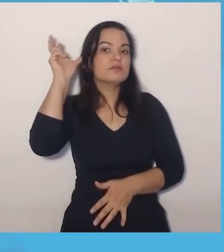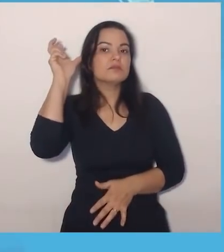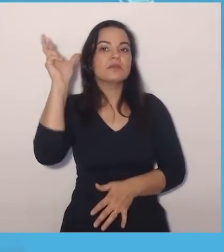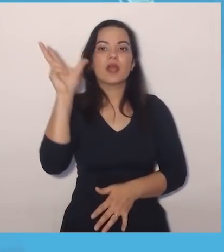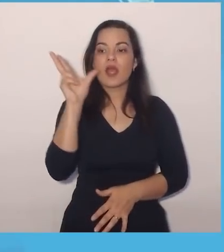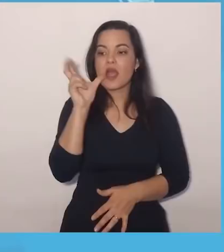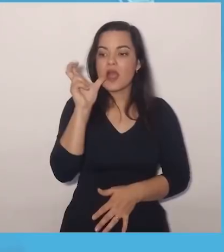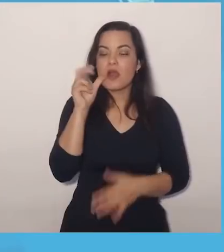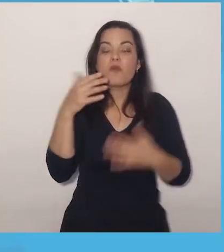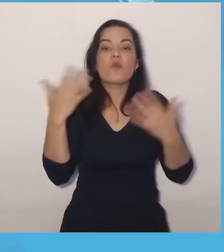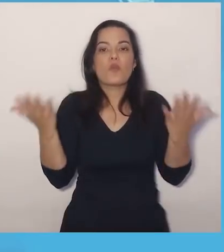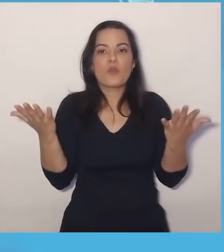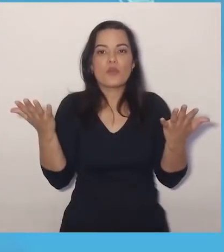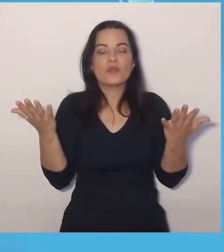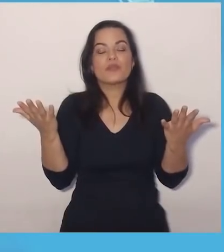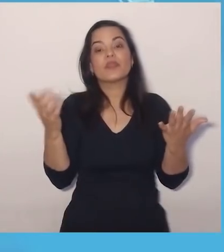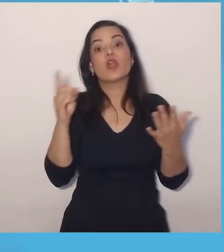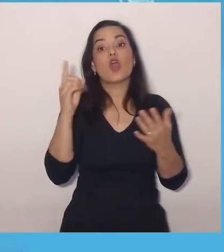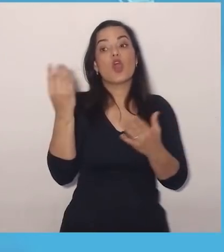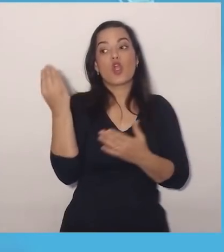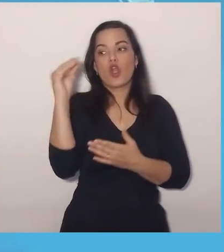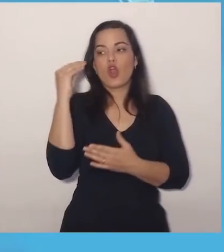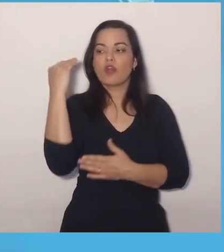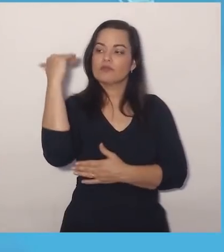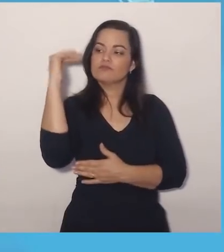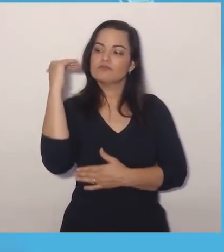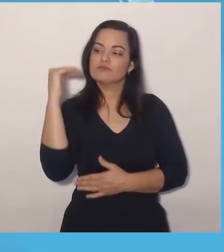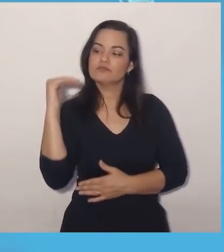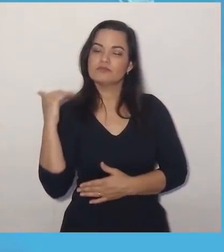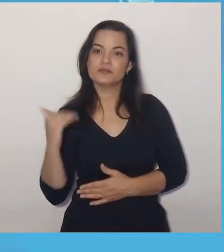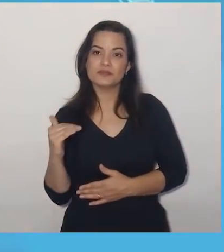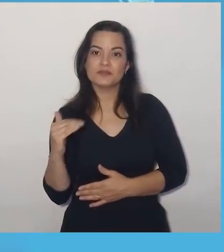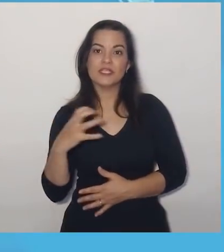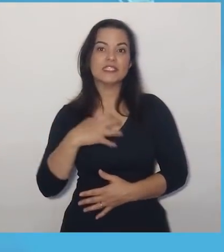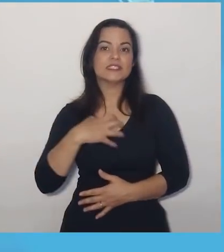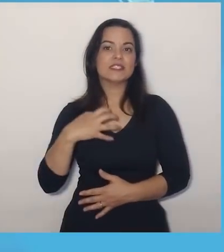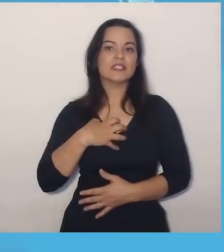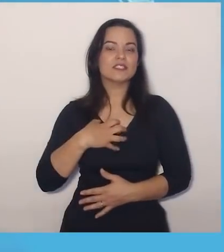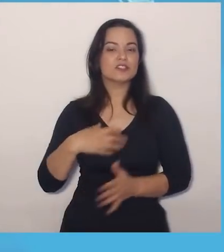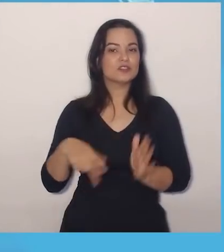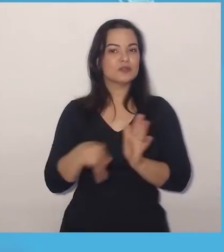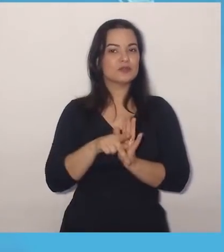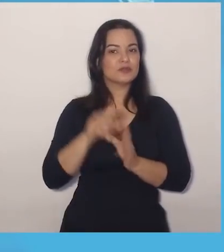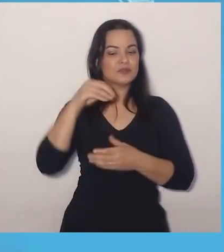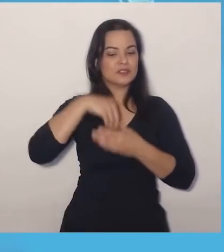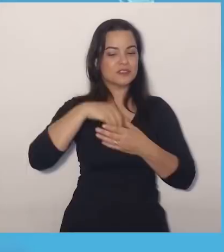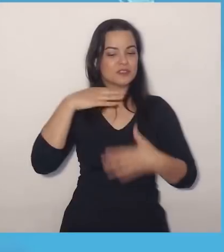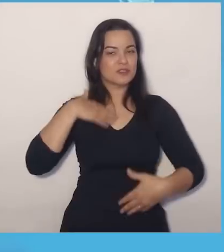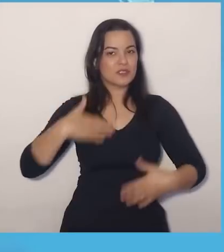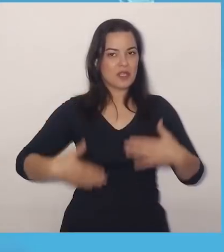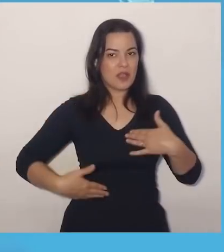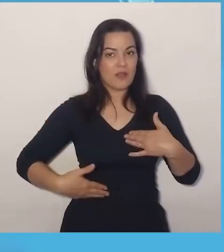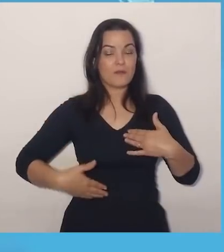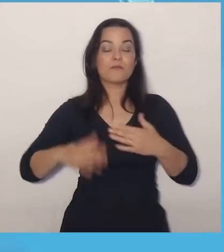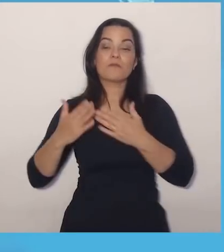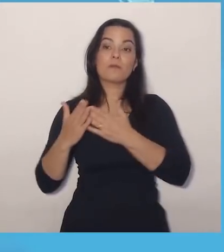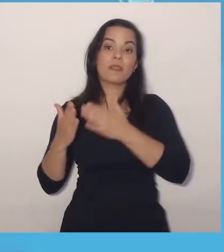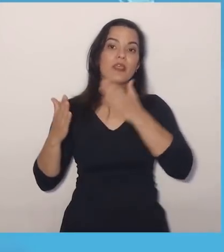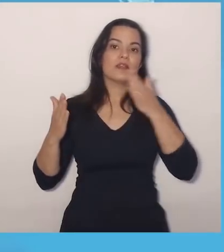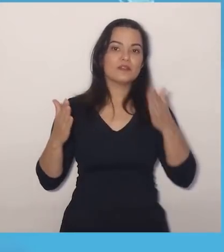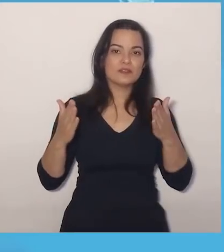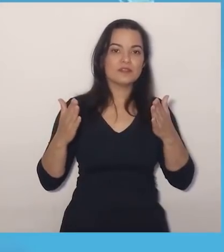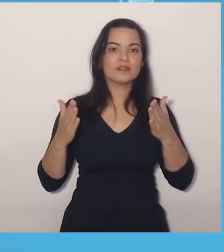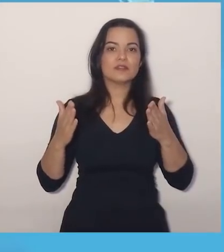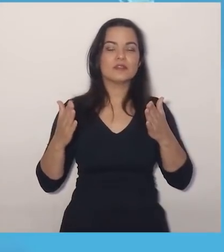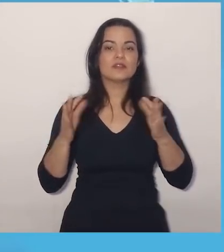vai colocar aí a lista dos sentidos que formam o nosso corpo. E na frente, você vai